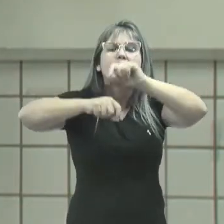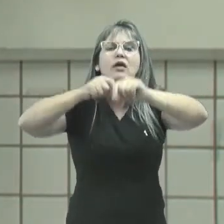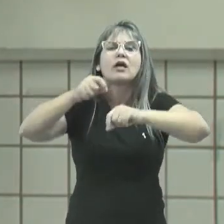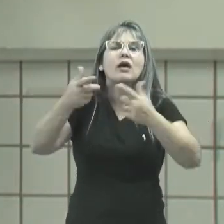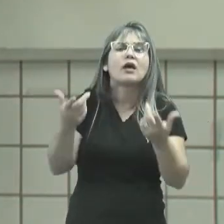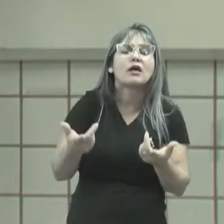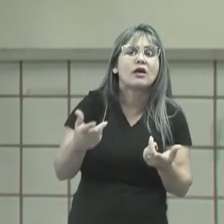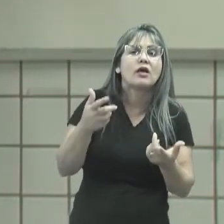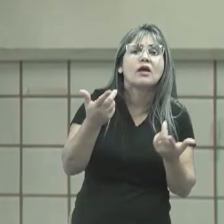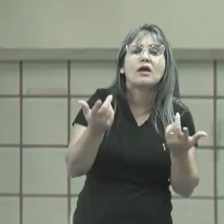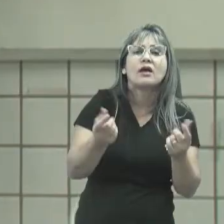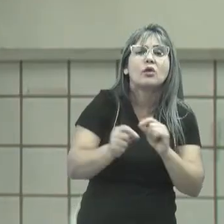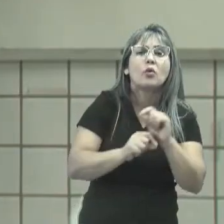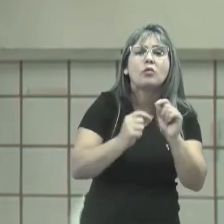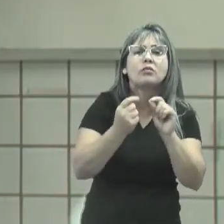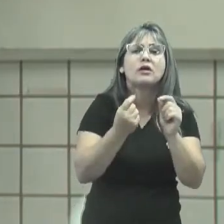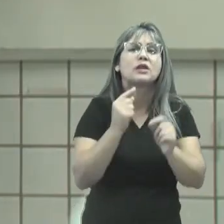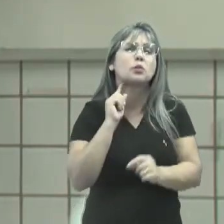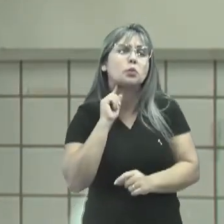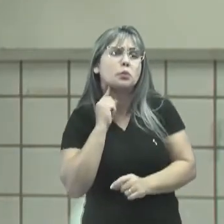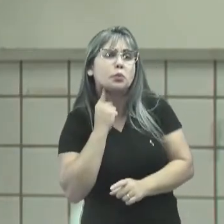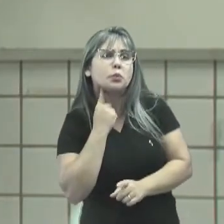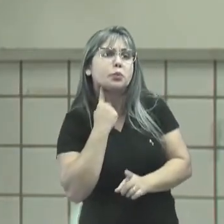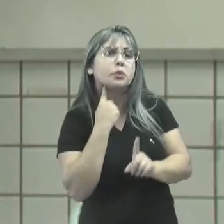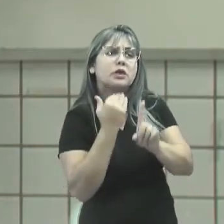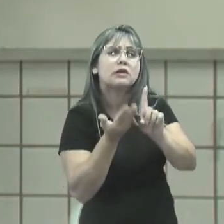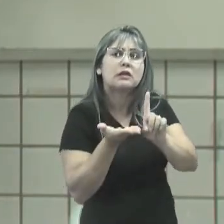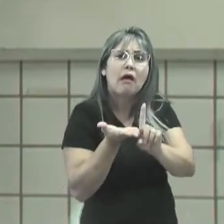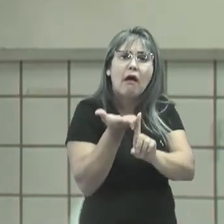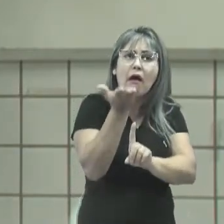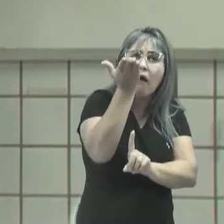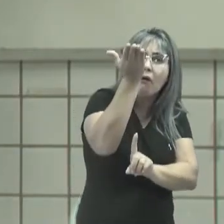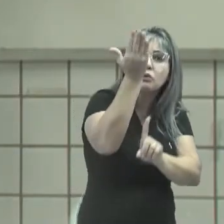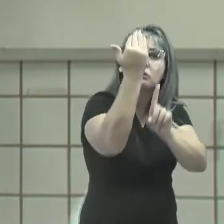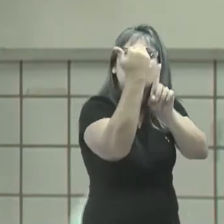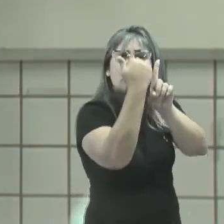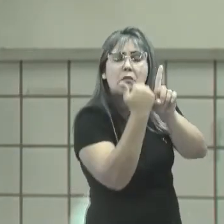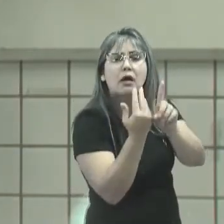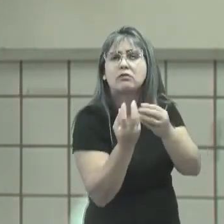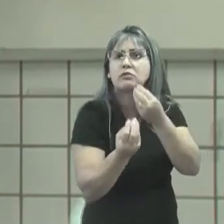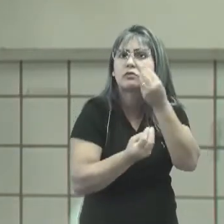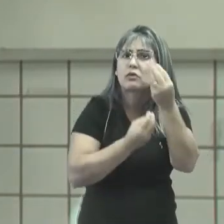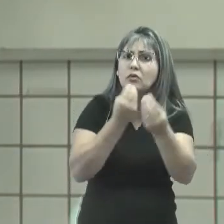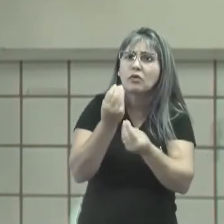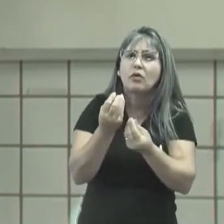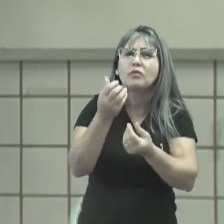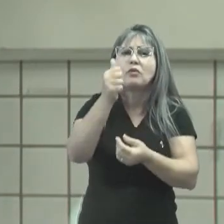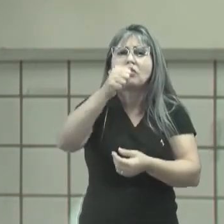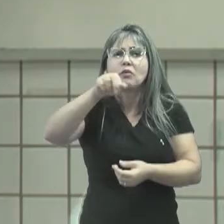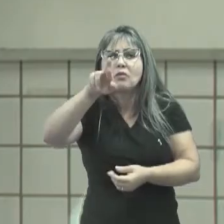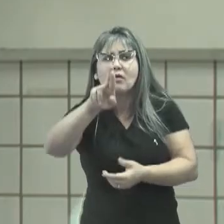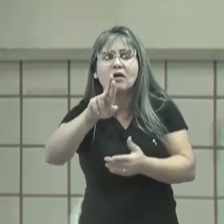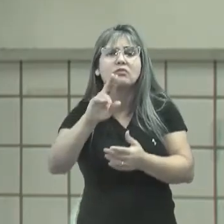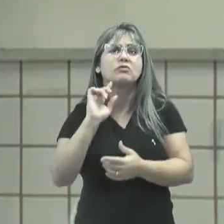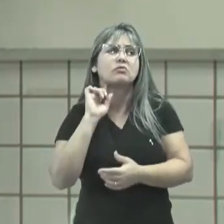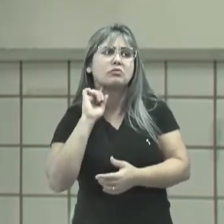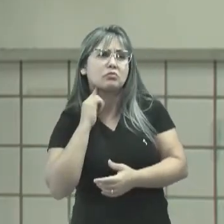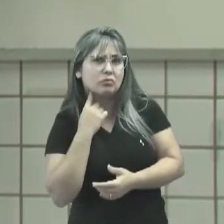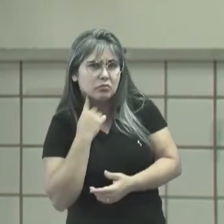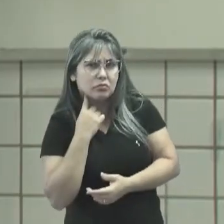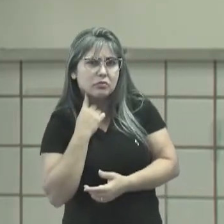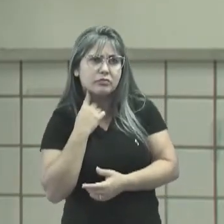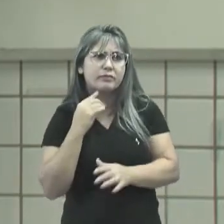ali, nos resíduos provocados pela produção de materiais. E aí o satélite GOES,